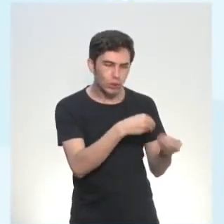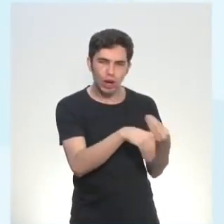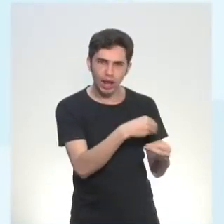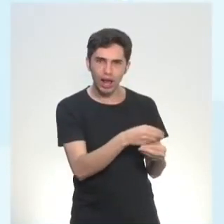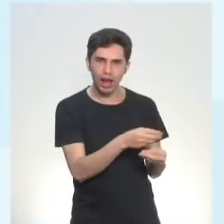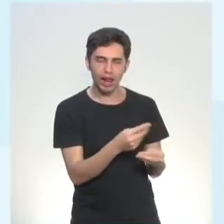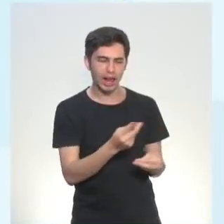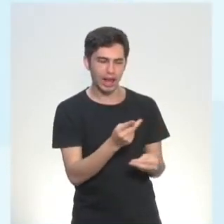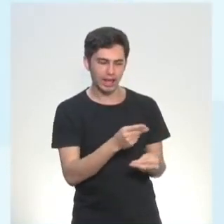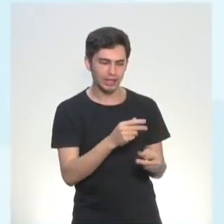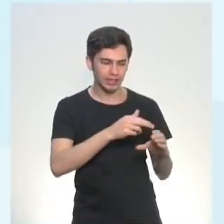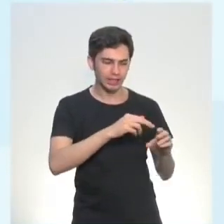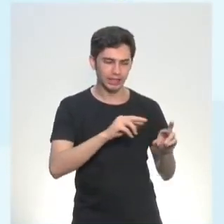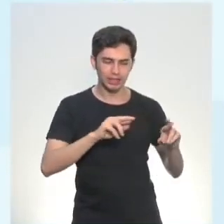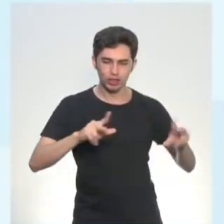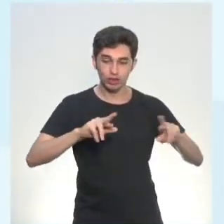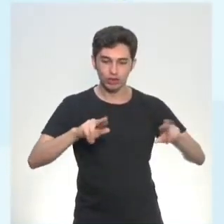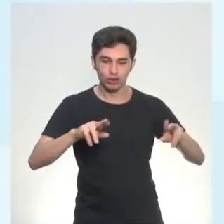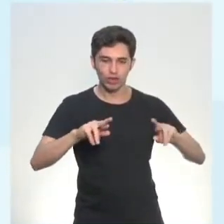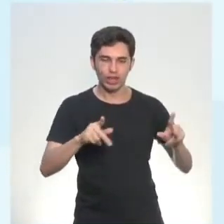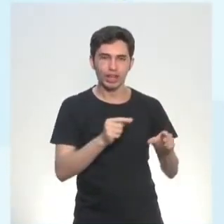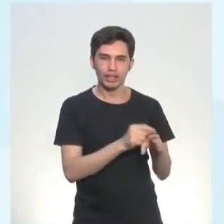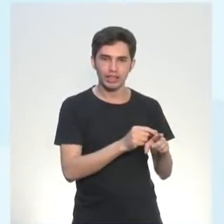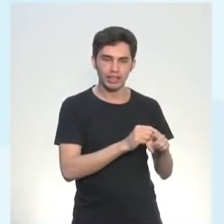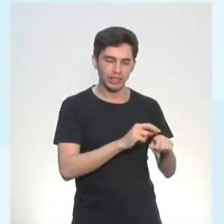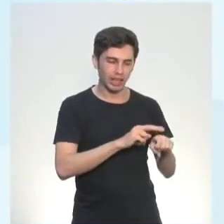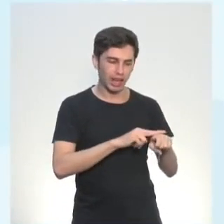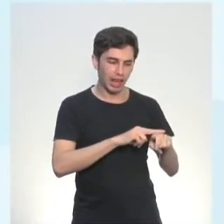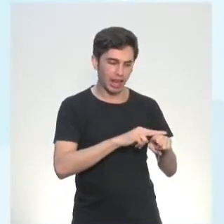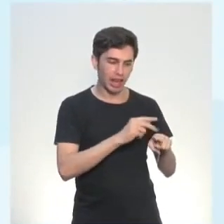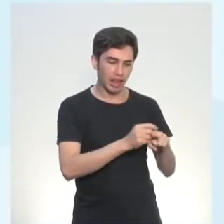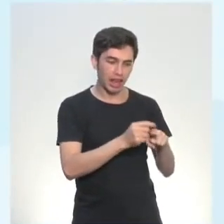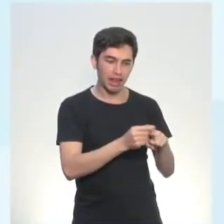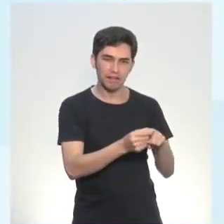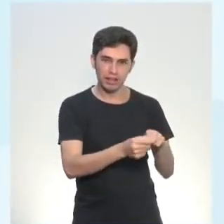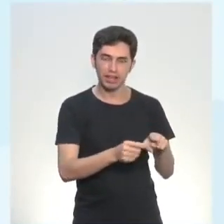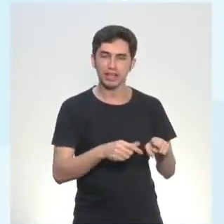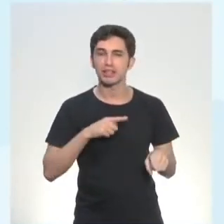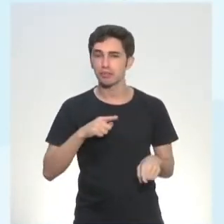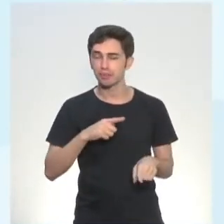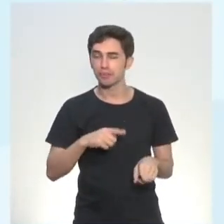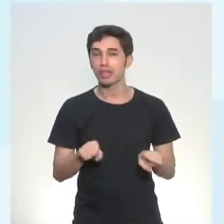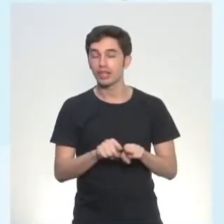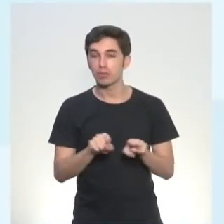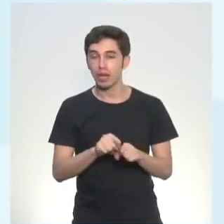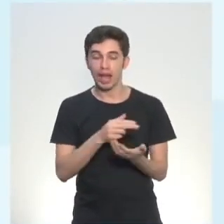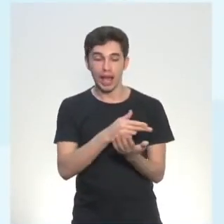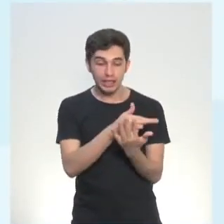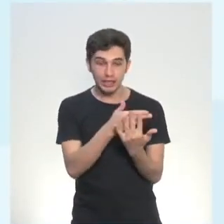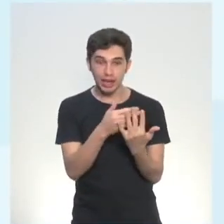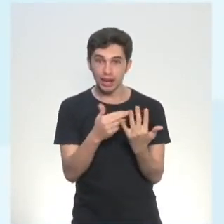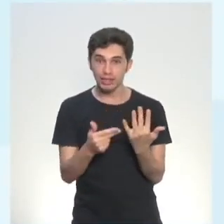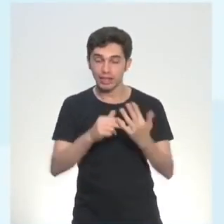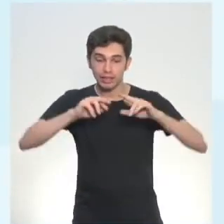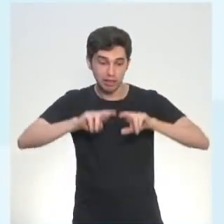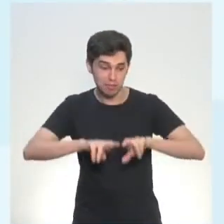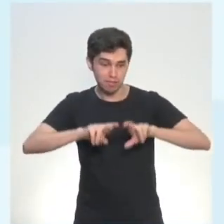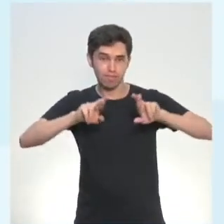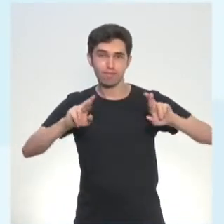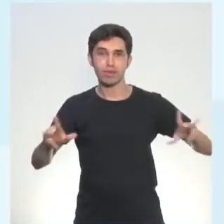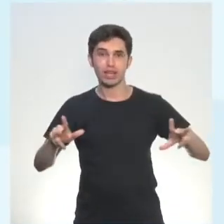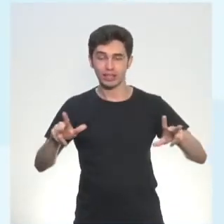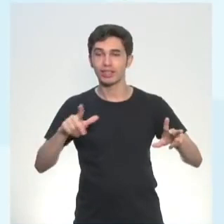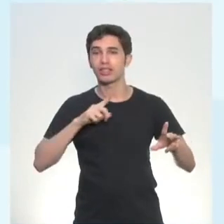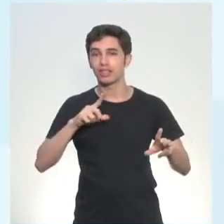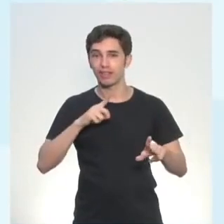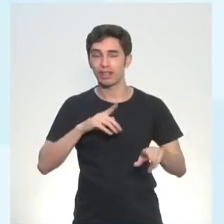são cultivadas facilmente, geram muitos descendentes e as características são bem distintivas. Então, você tem ali,